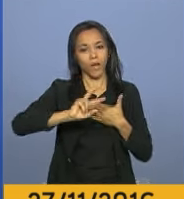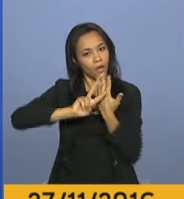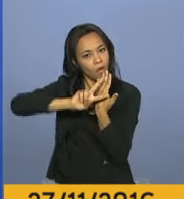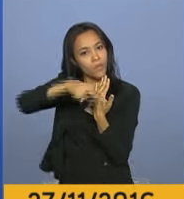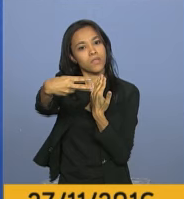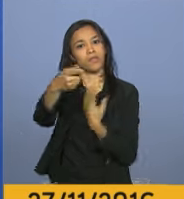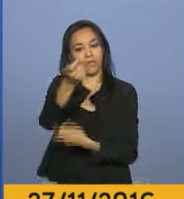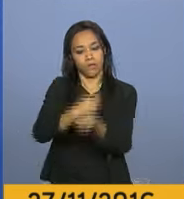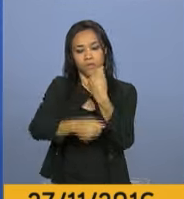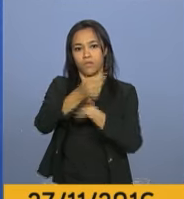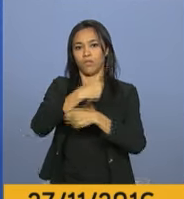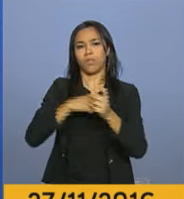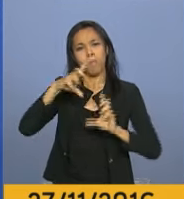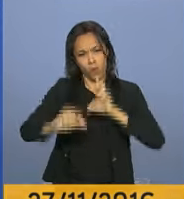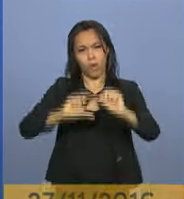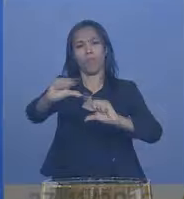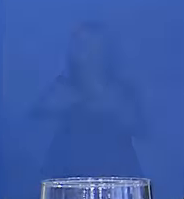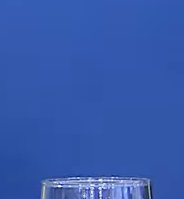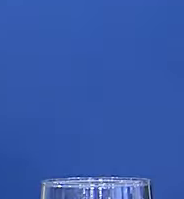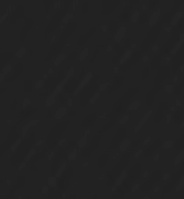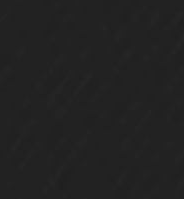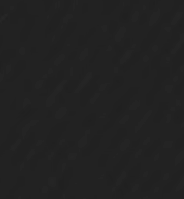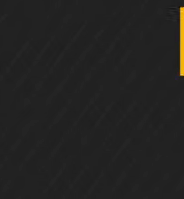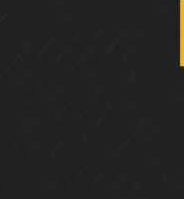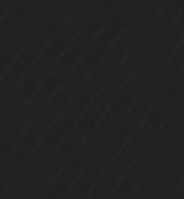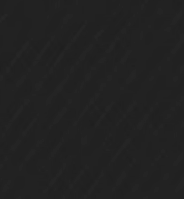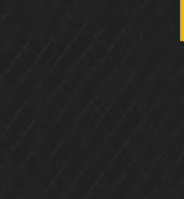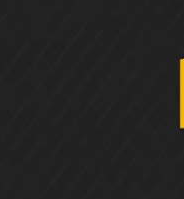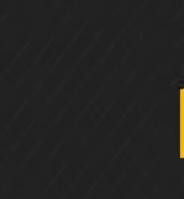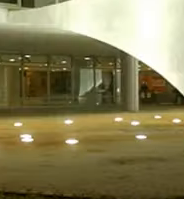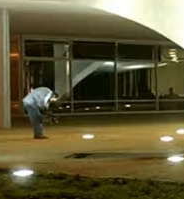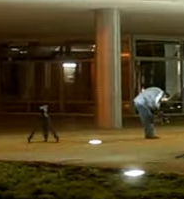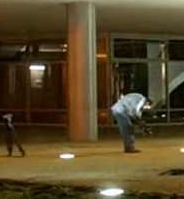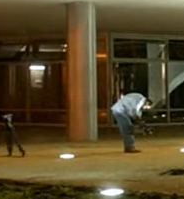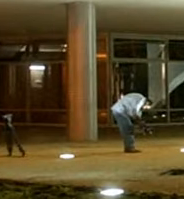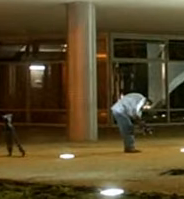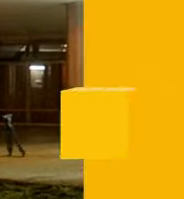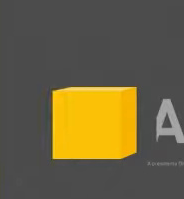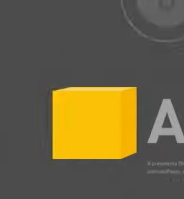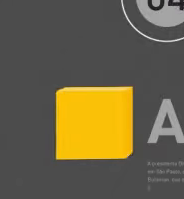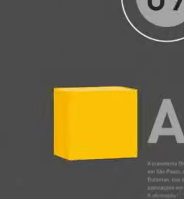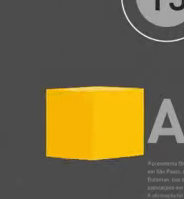crescimento. Isso virá pouco a pouco.